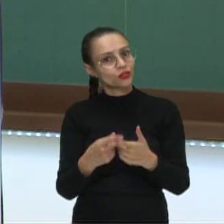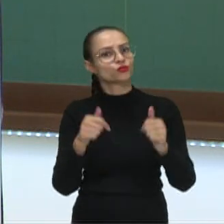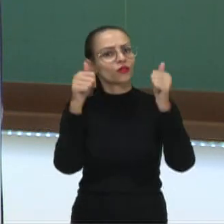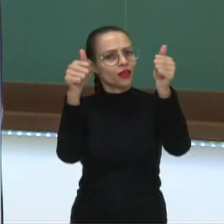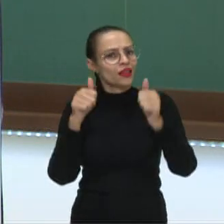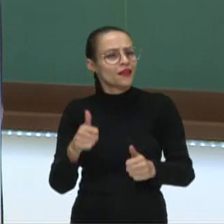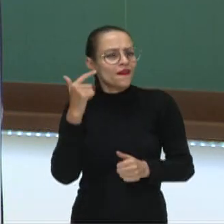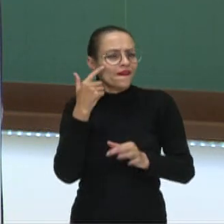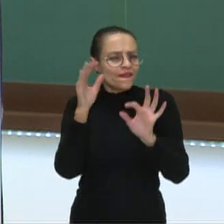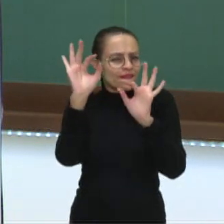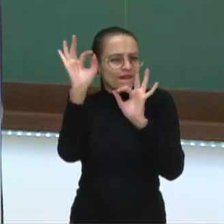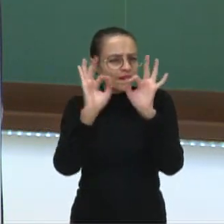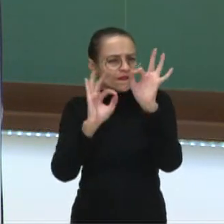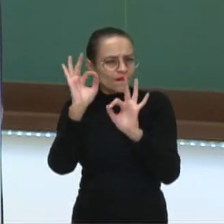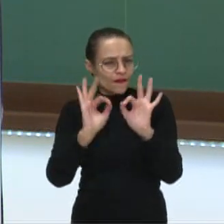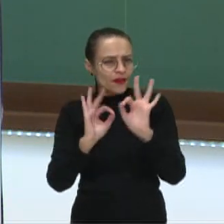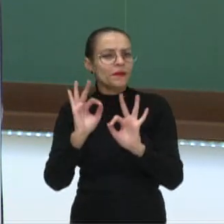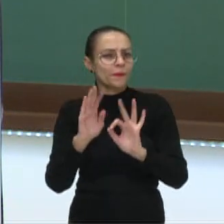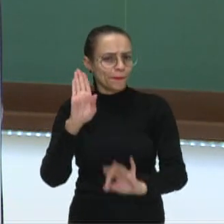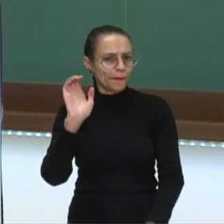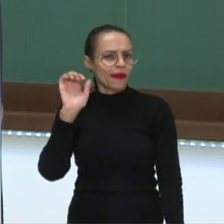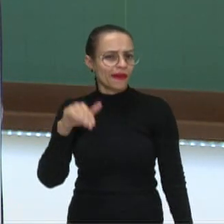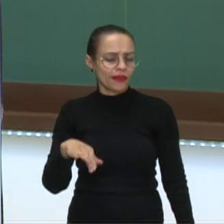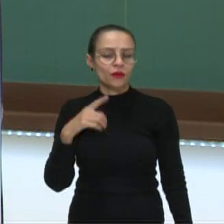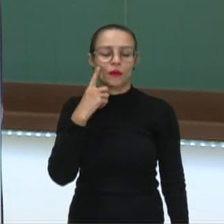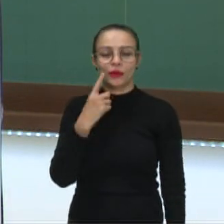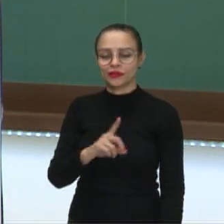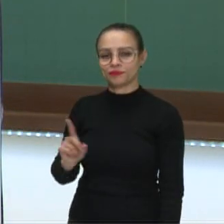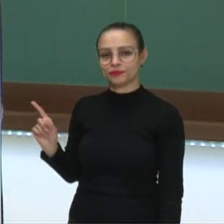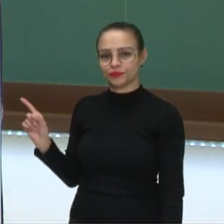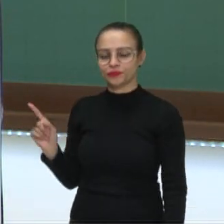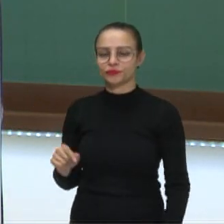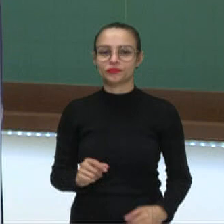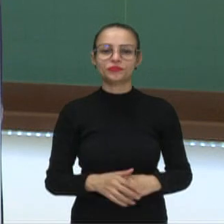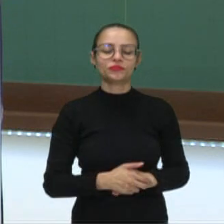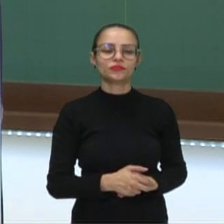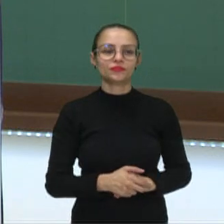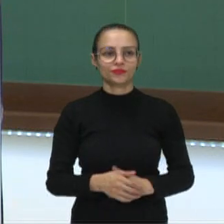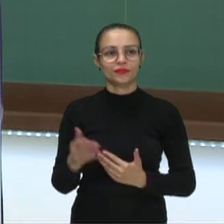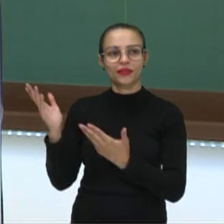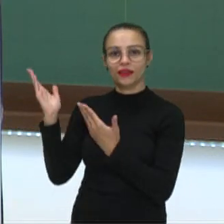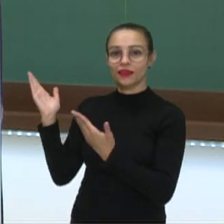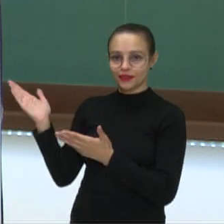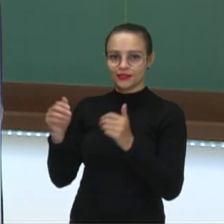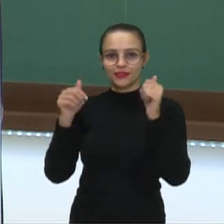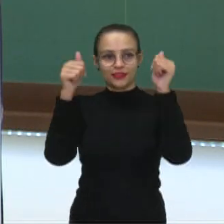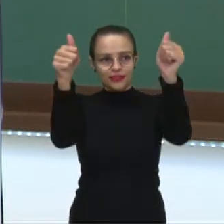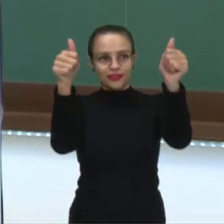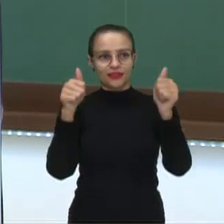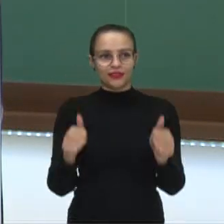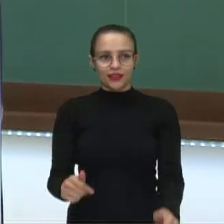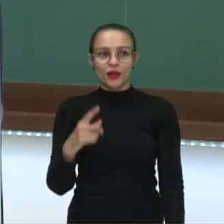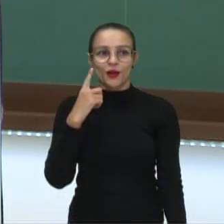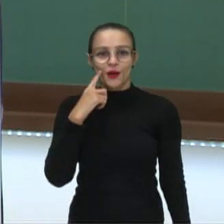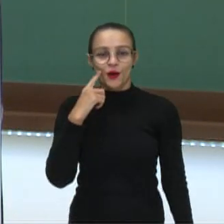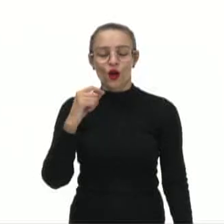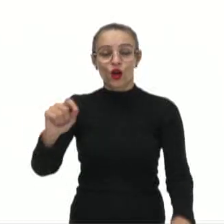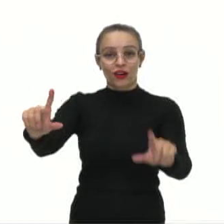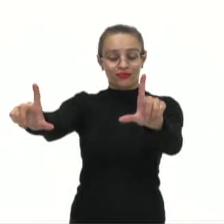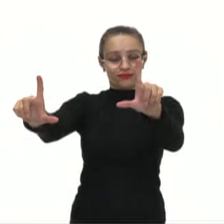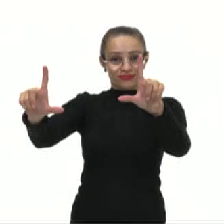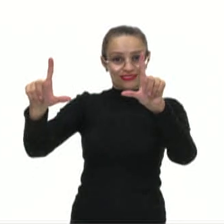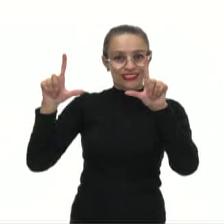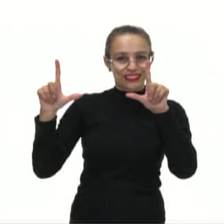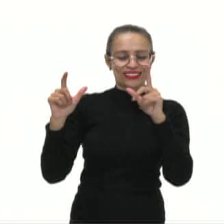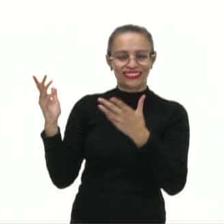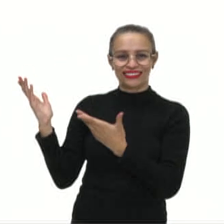pensado, muito bem elaborado. Observe alguns aqui comigo. Esse cartaz, vou pedir que dê um close